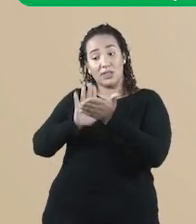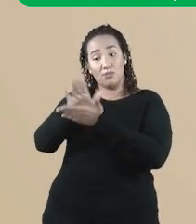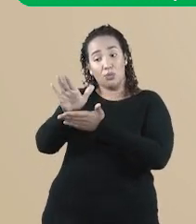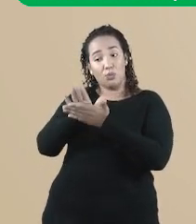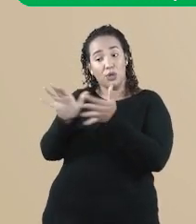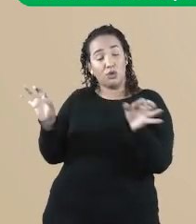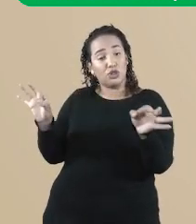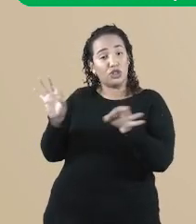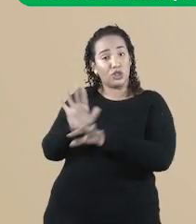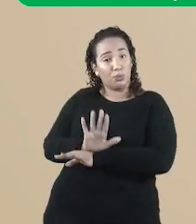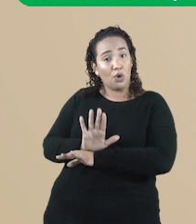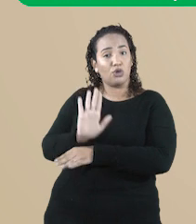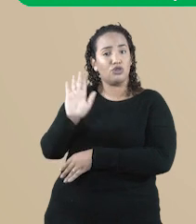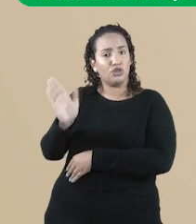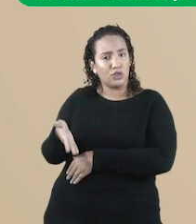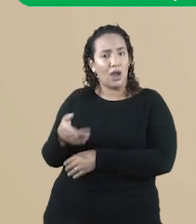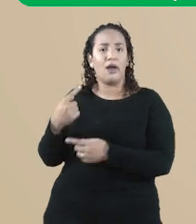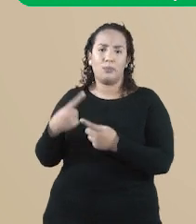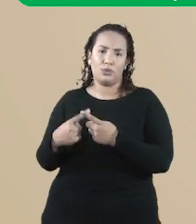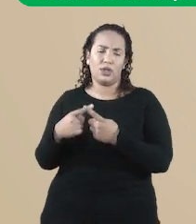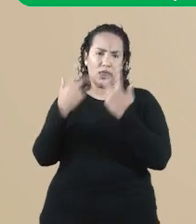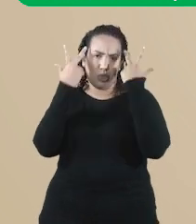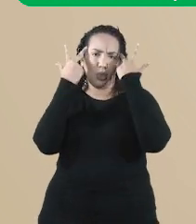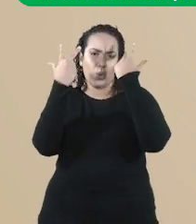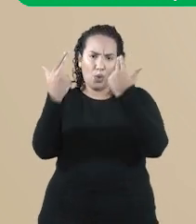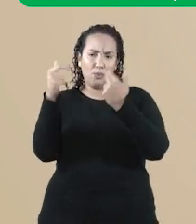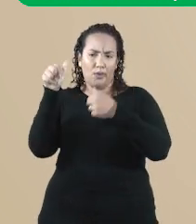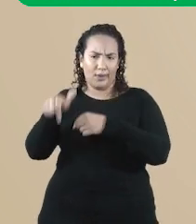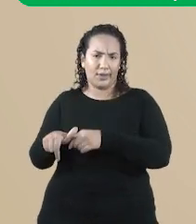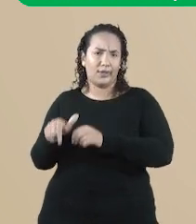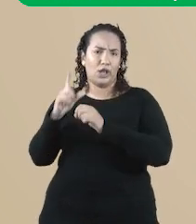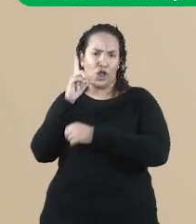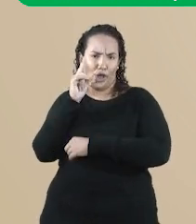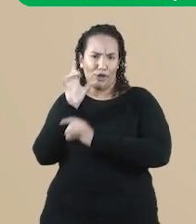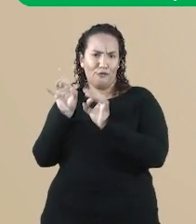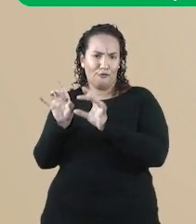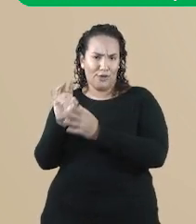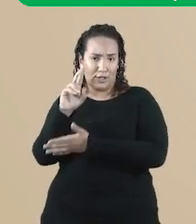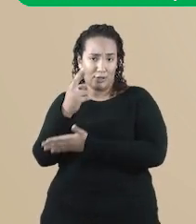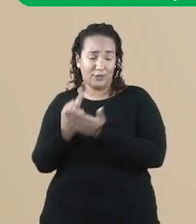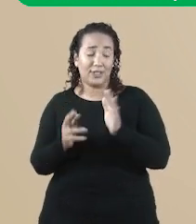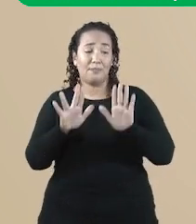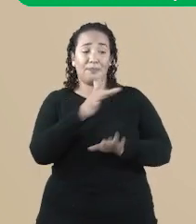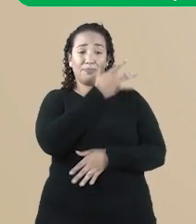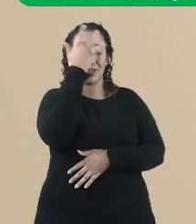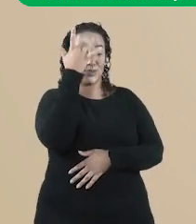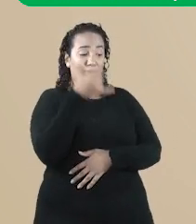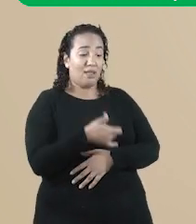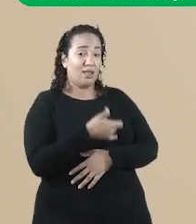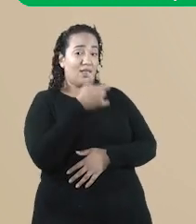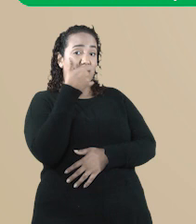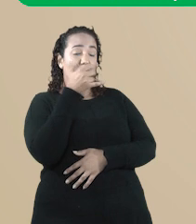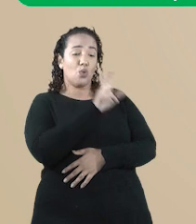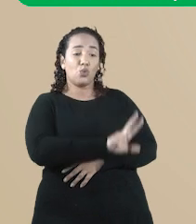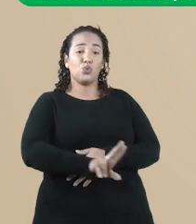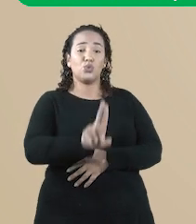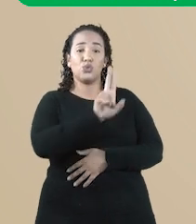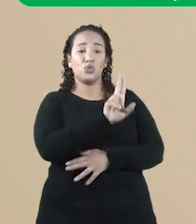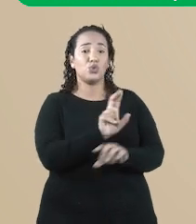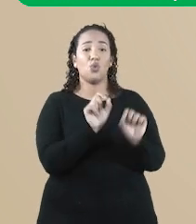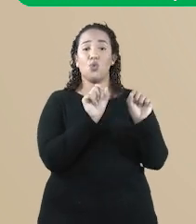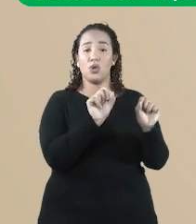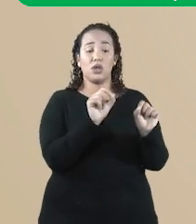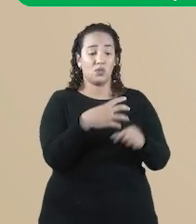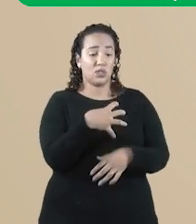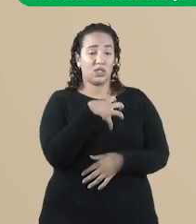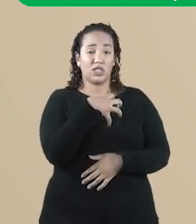lançada, publicada, o que é mais comum para esse caso. Já a pessoa que ligou usou o sentido literal da palavra,